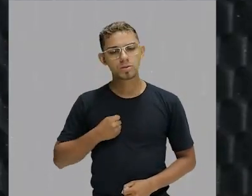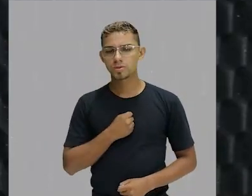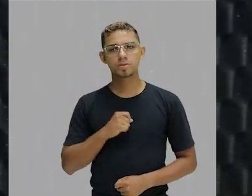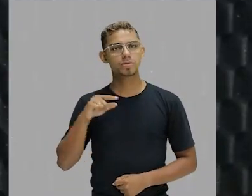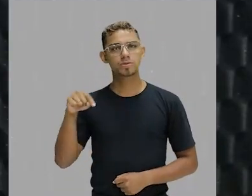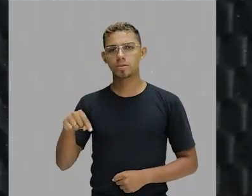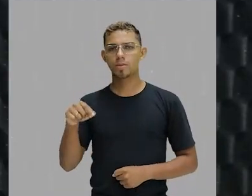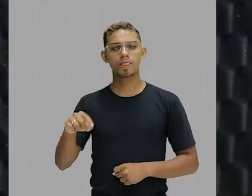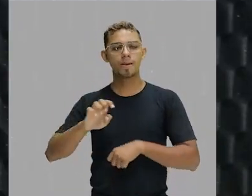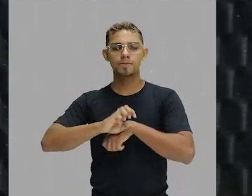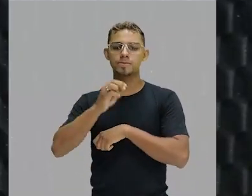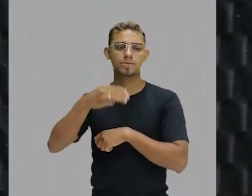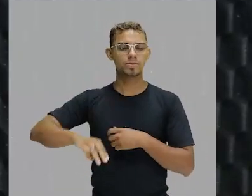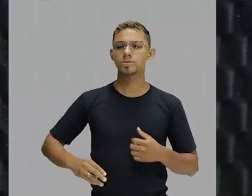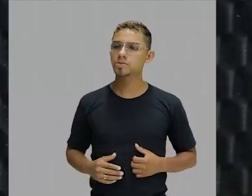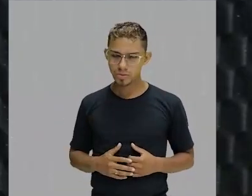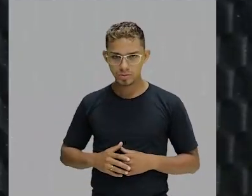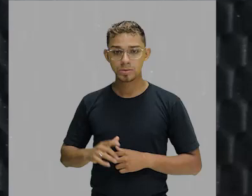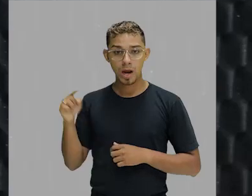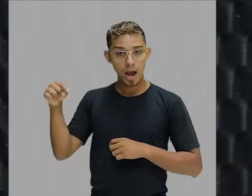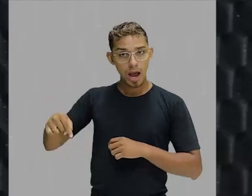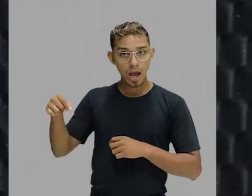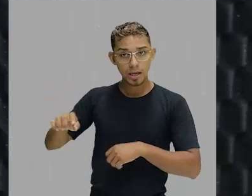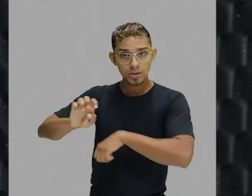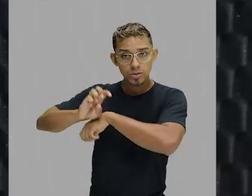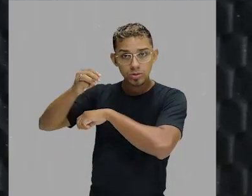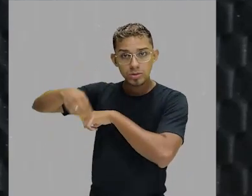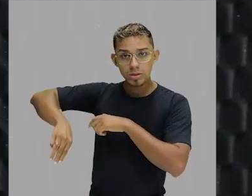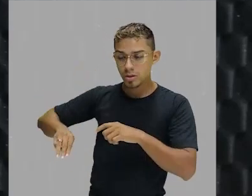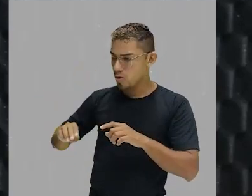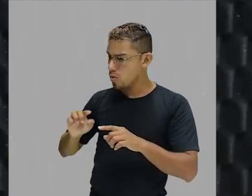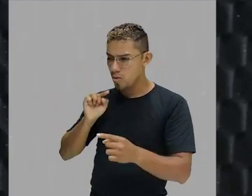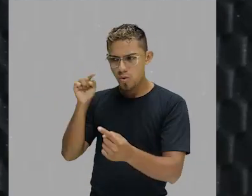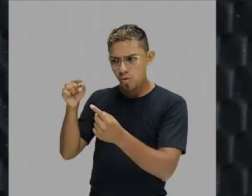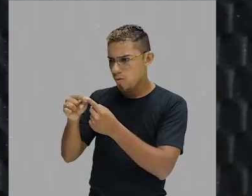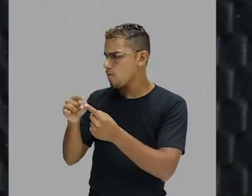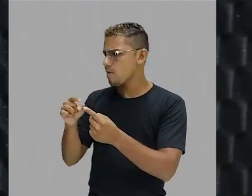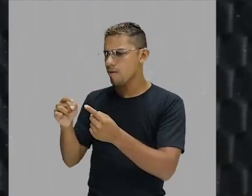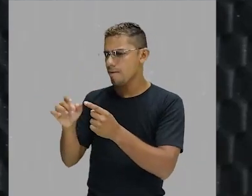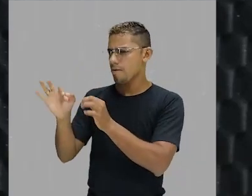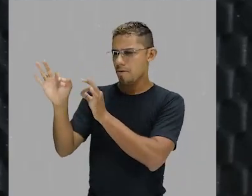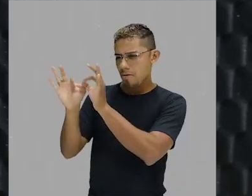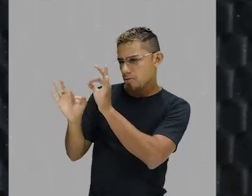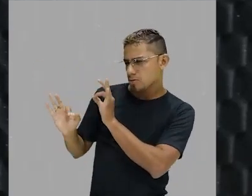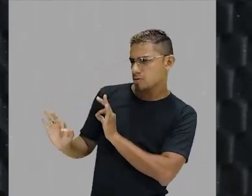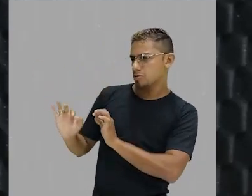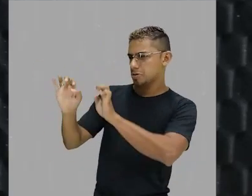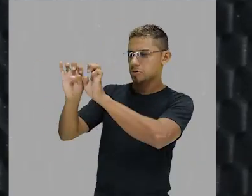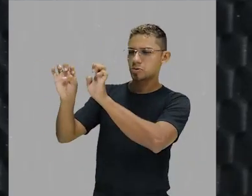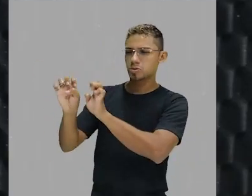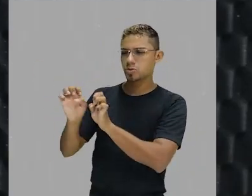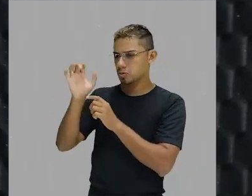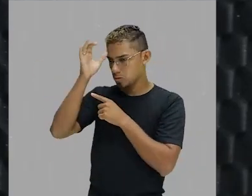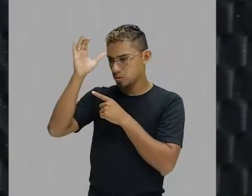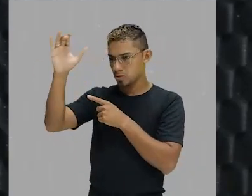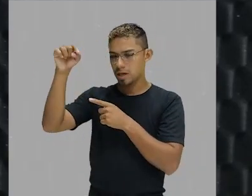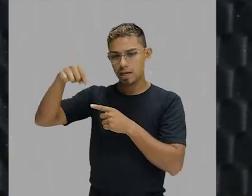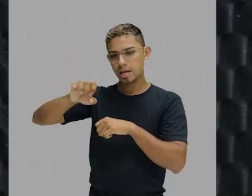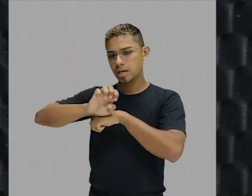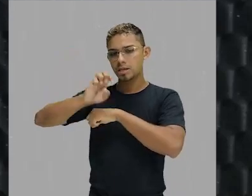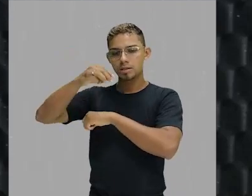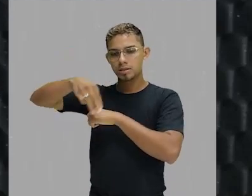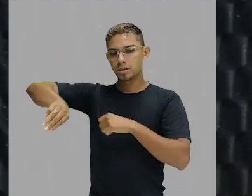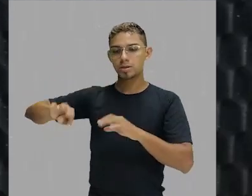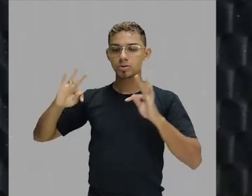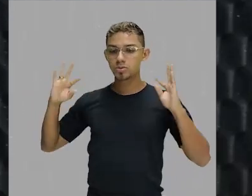vocês, um São João igual, com o mesmo formato, com a mesma intensidade de estruturas culturais que existe aqui em São Luís do Maranhão. Ou melhor, no